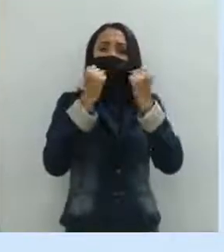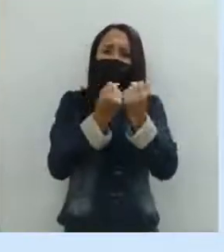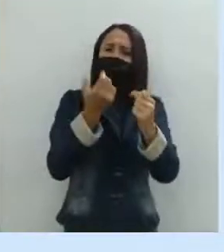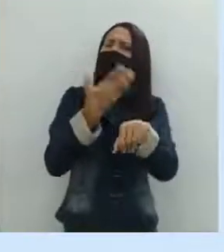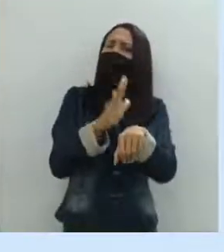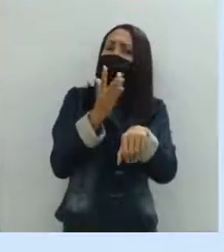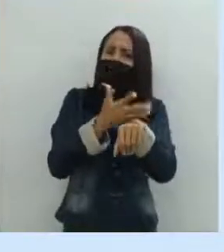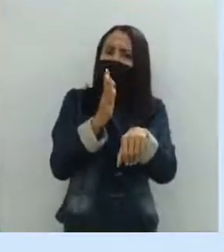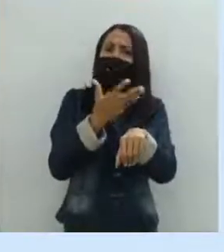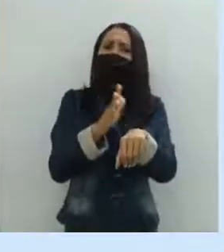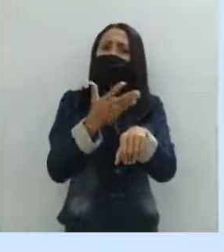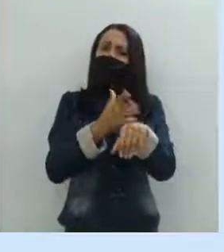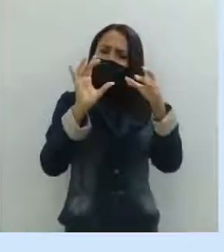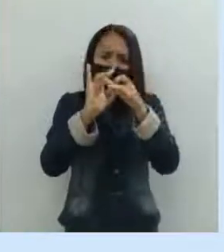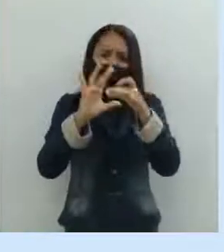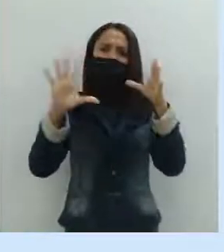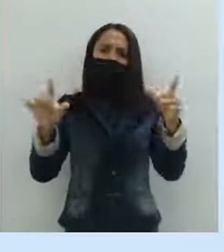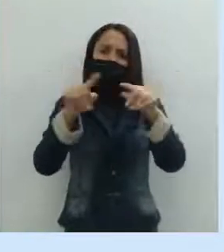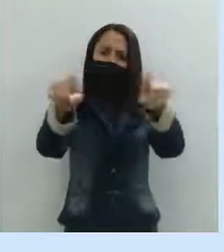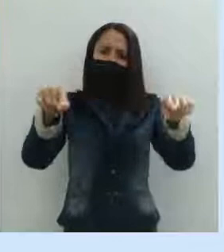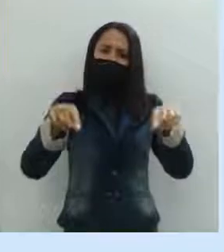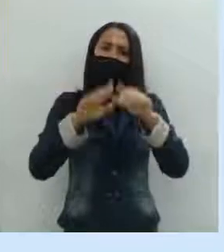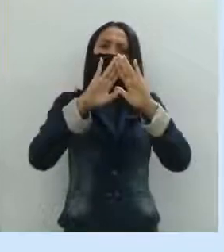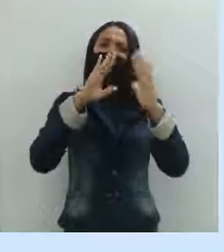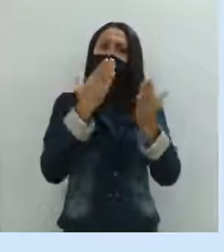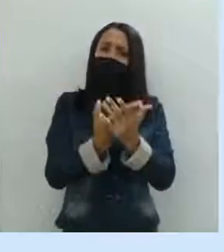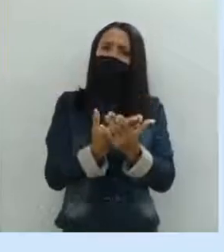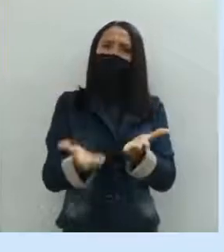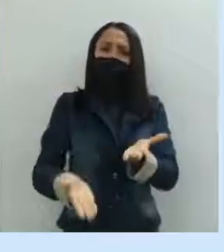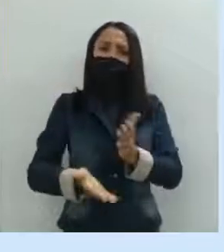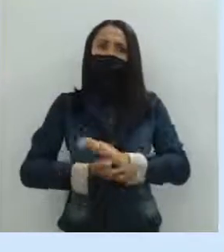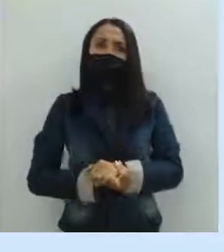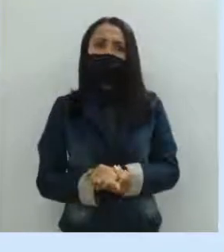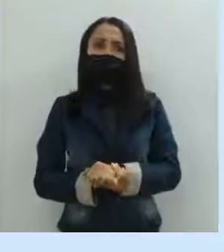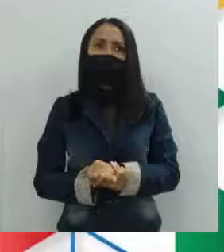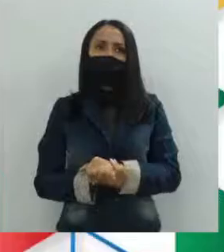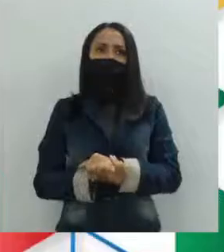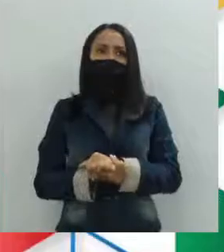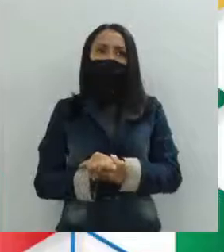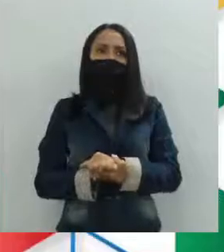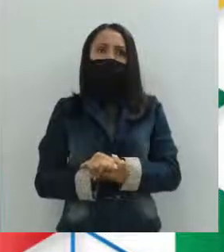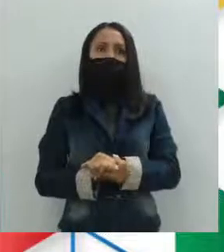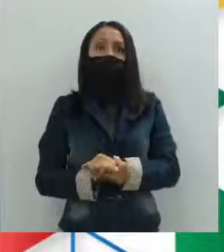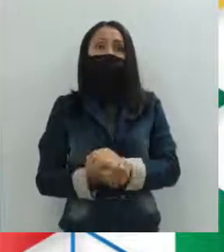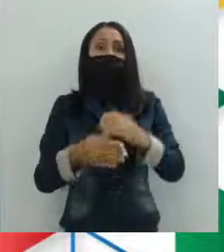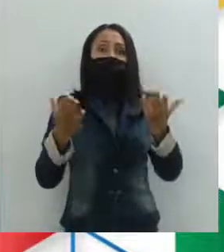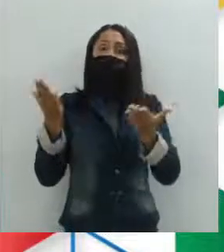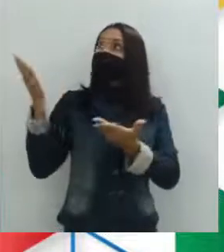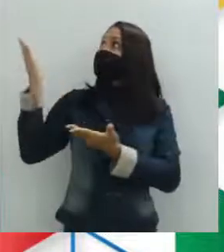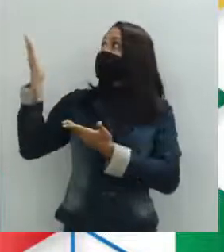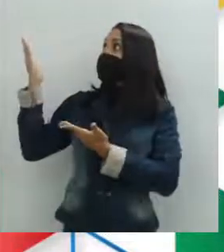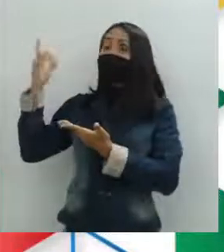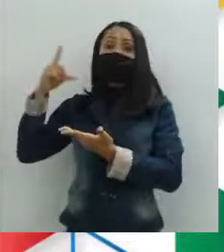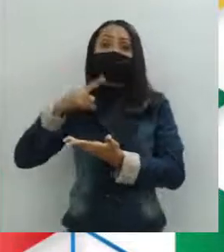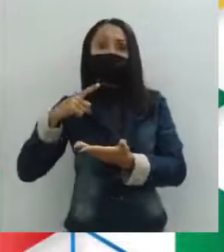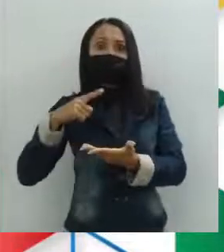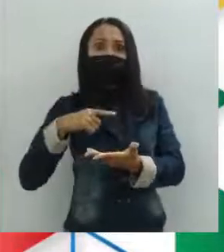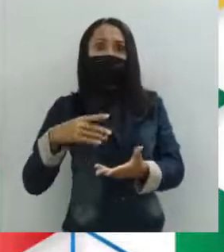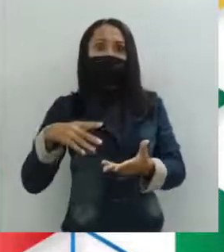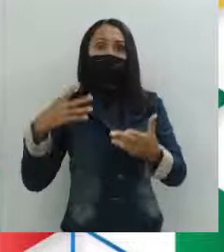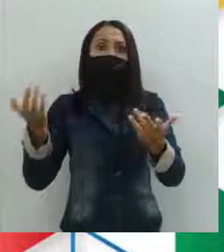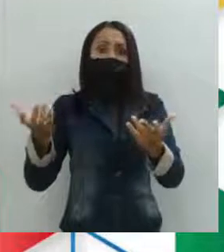treinar isso em sua escola, em sua sala de aula. E aqui ainda trago para vocês, na tela nós temos os